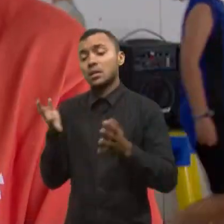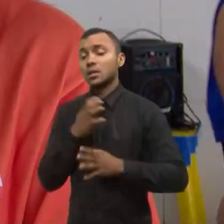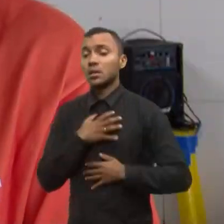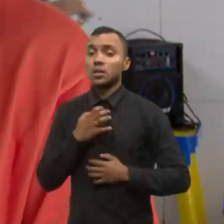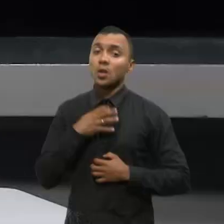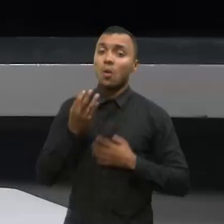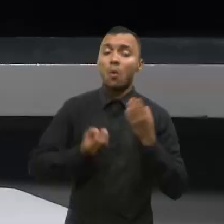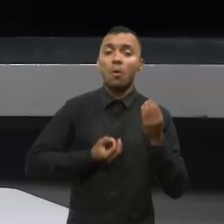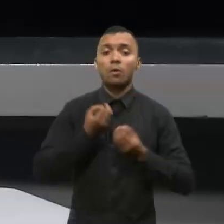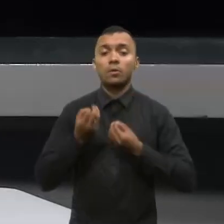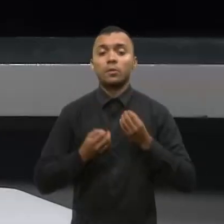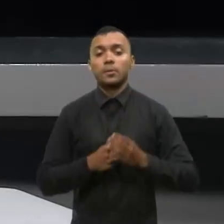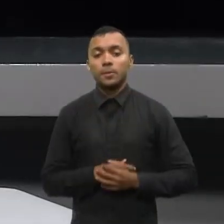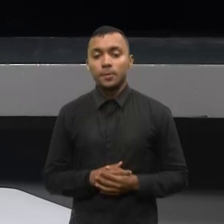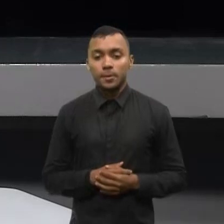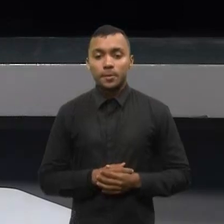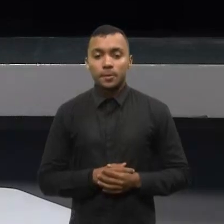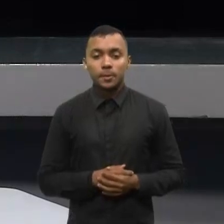de fato.